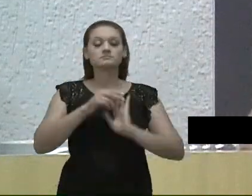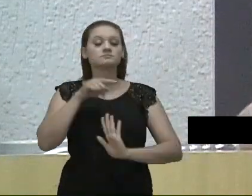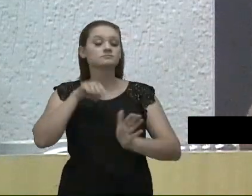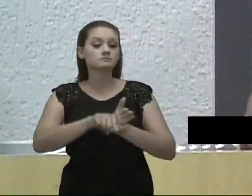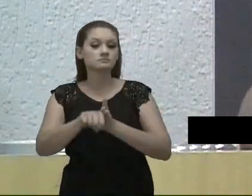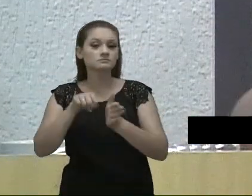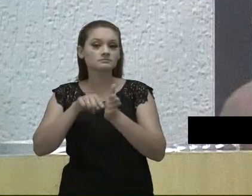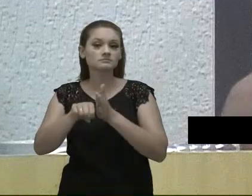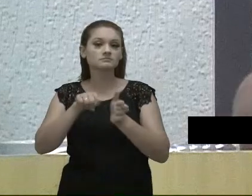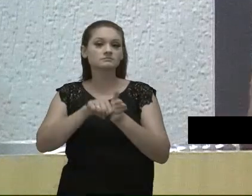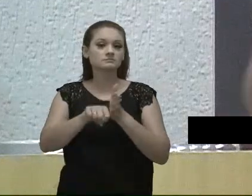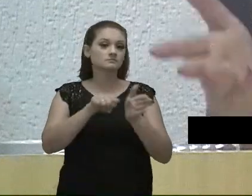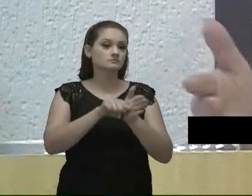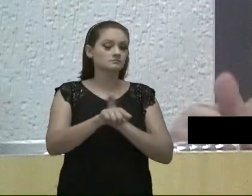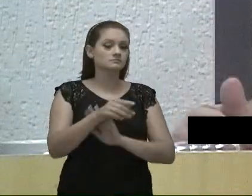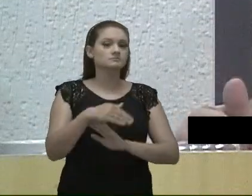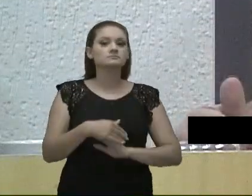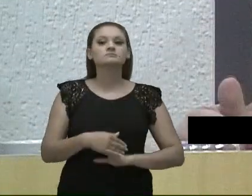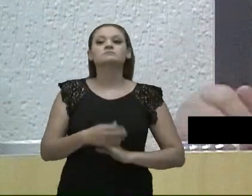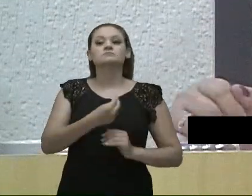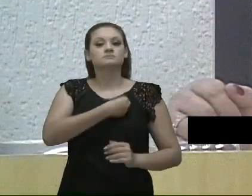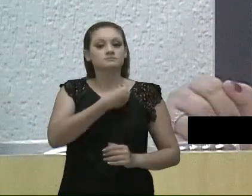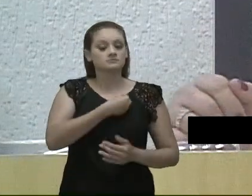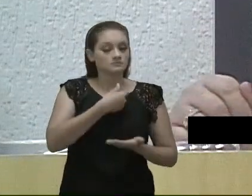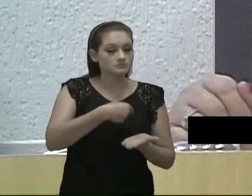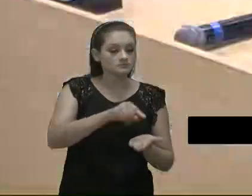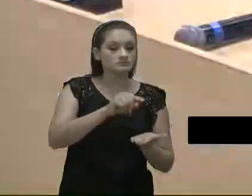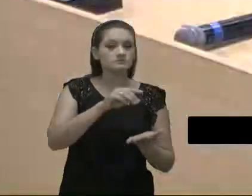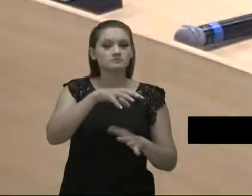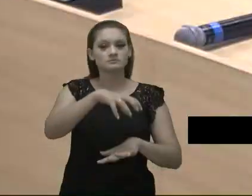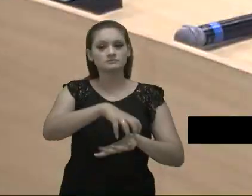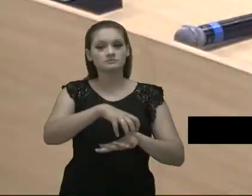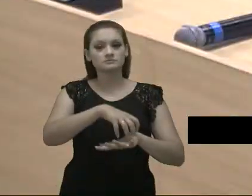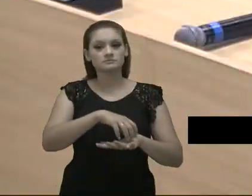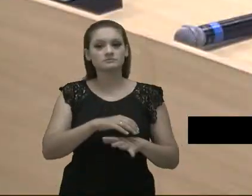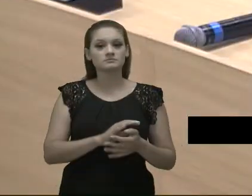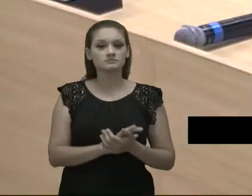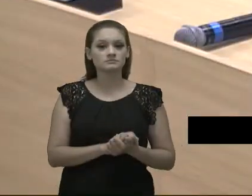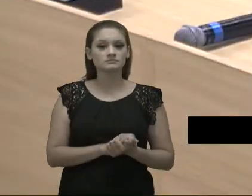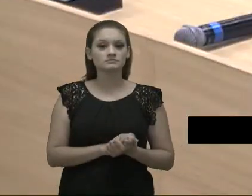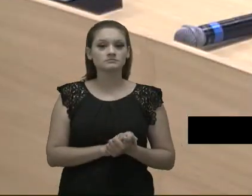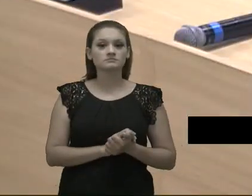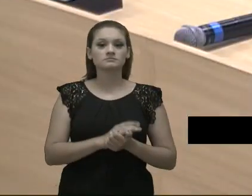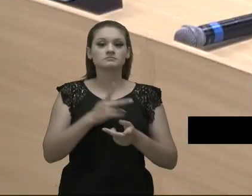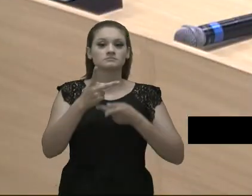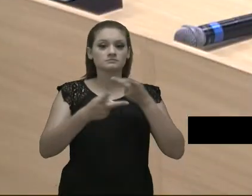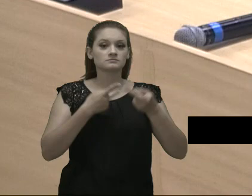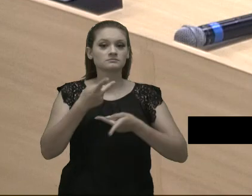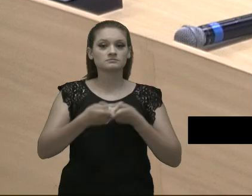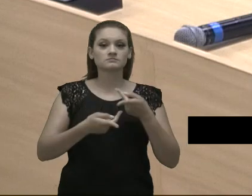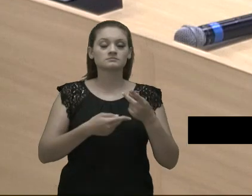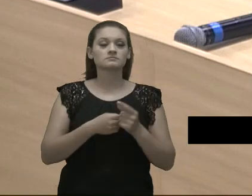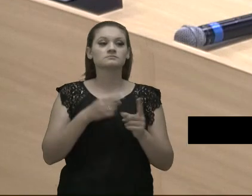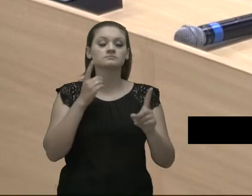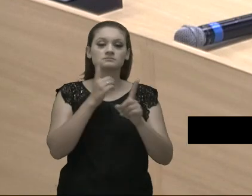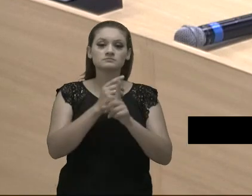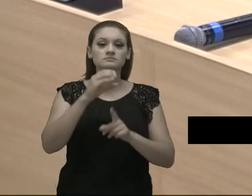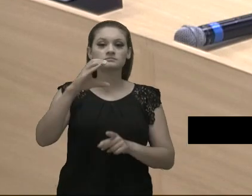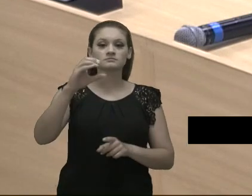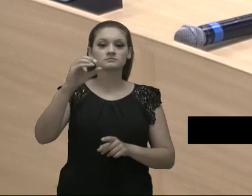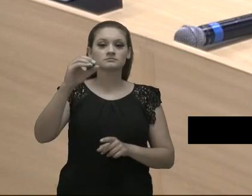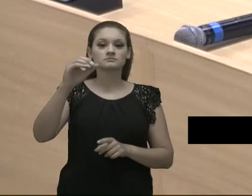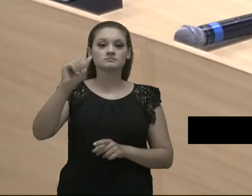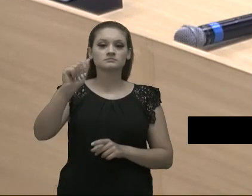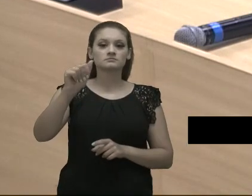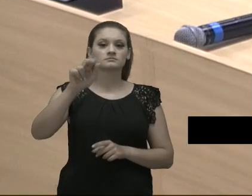pergunta, ele vai, ele está presente constantemente? Você ele sabe fala quem diretamente é? Com o Cauê. Sim, conheço o doutor Alexandre,